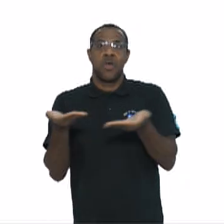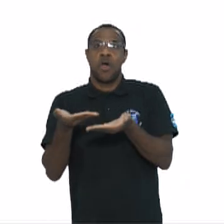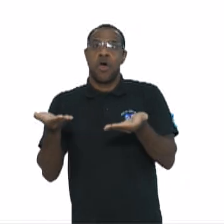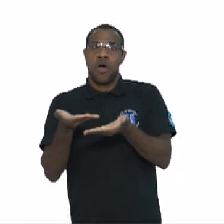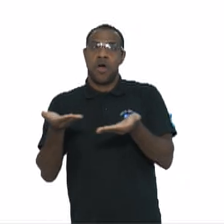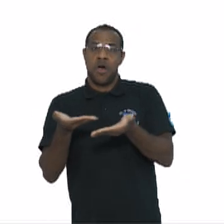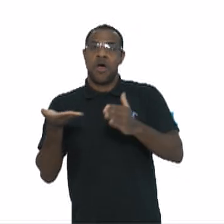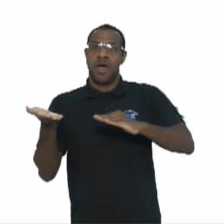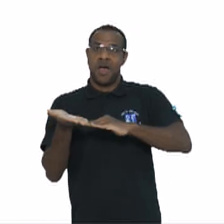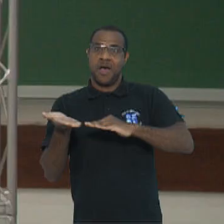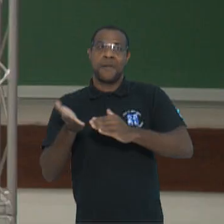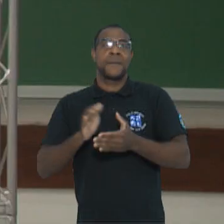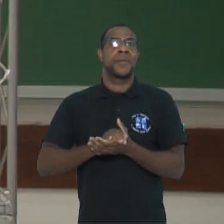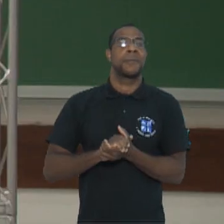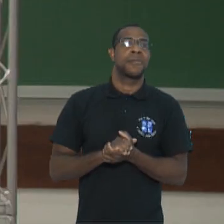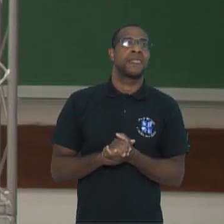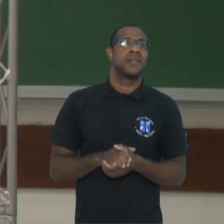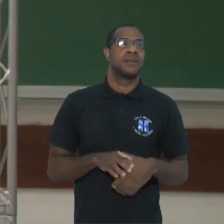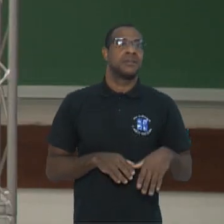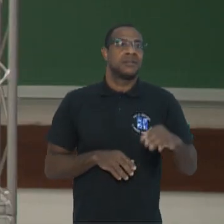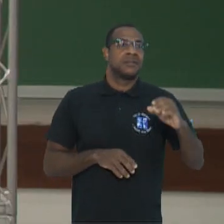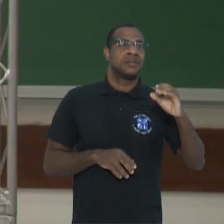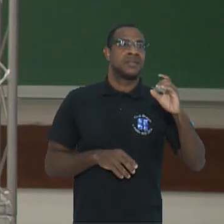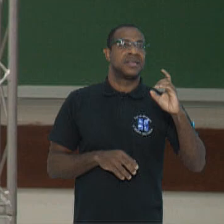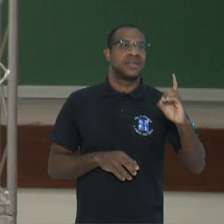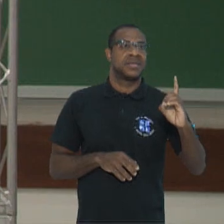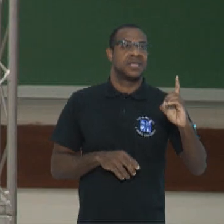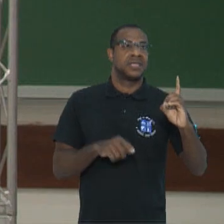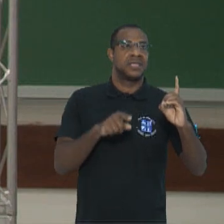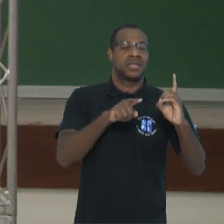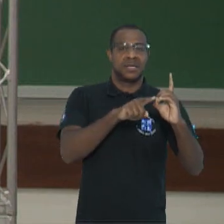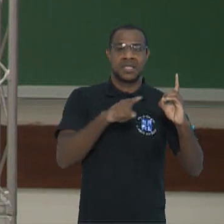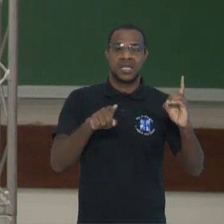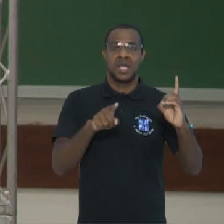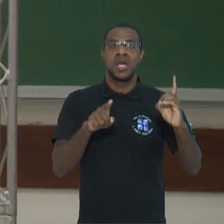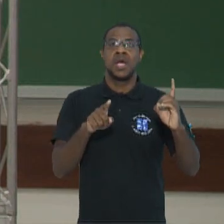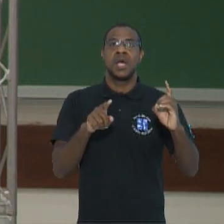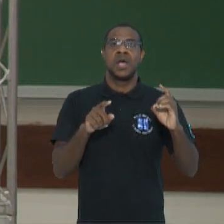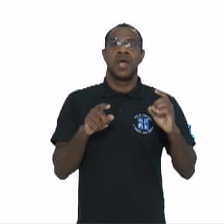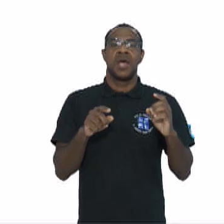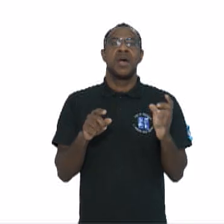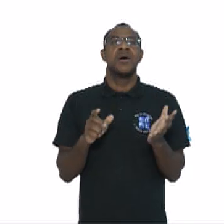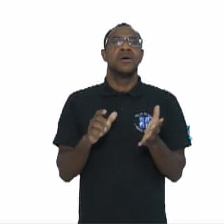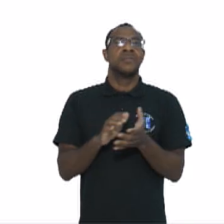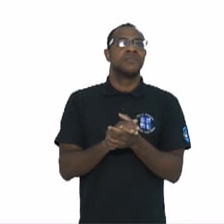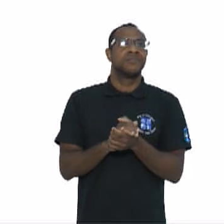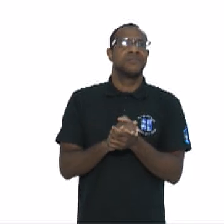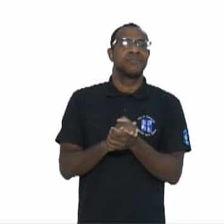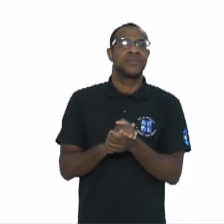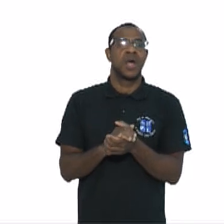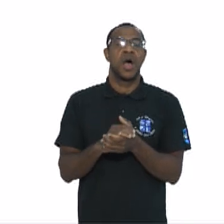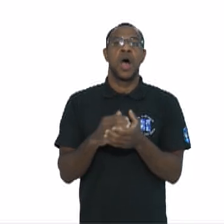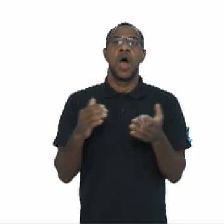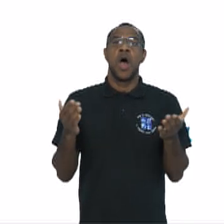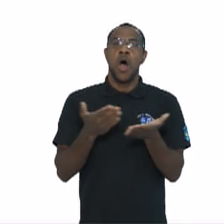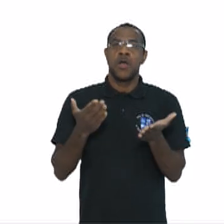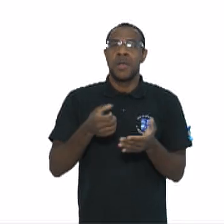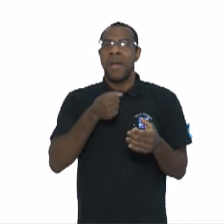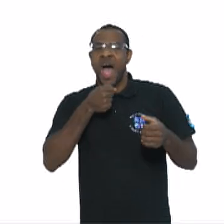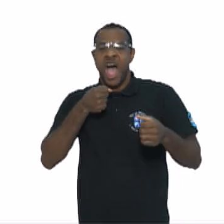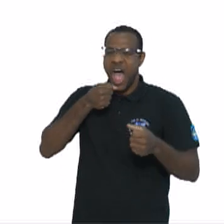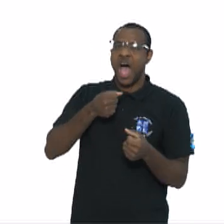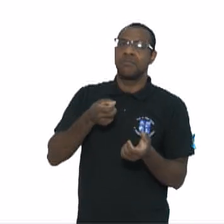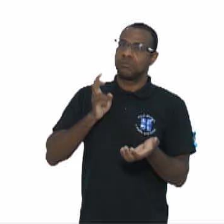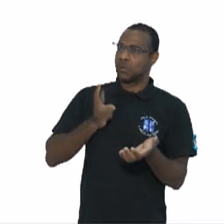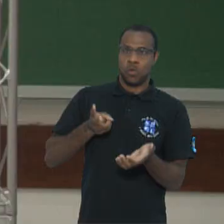must go on. O show deve continuar. E por fim, mas não menos importante, look, I'm your